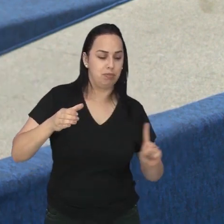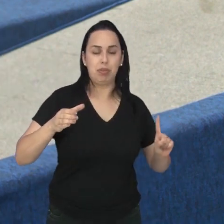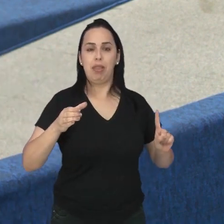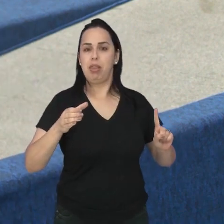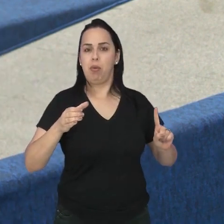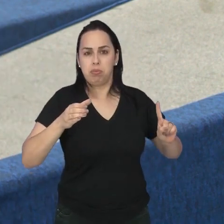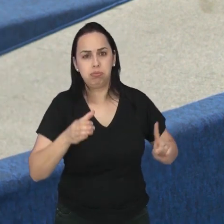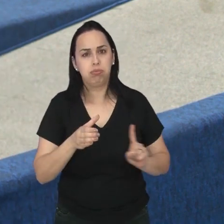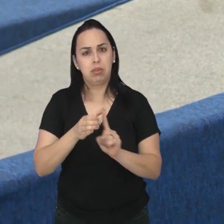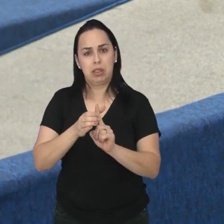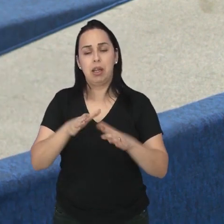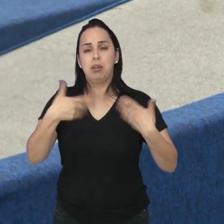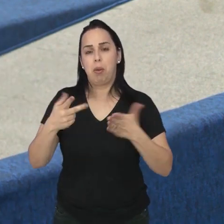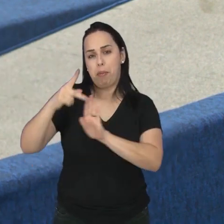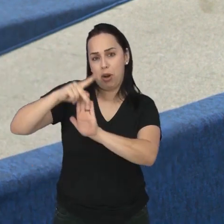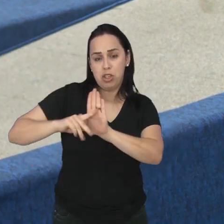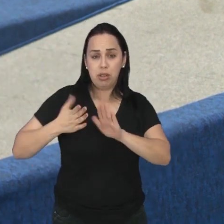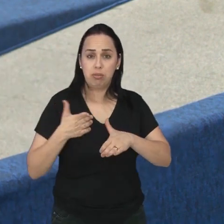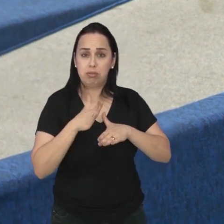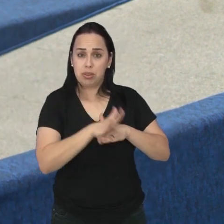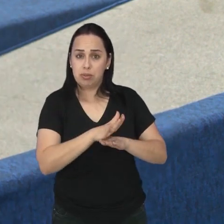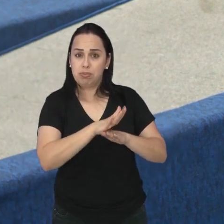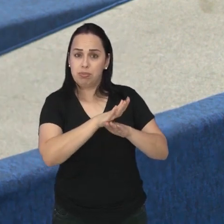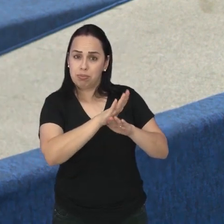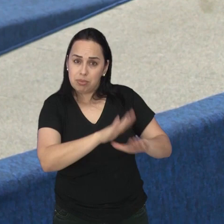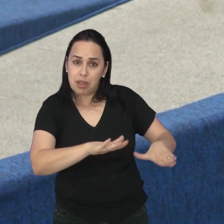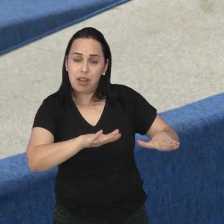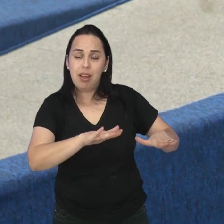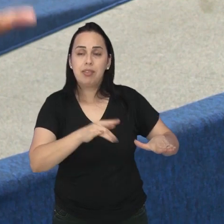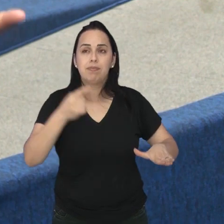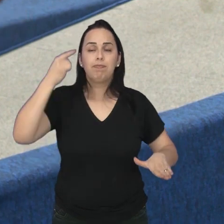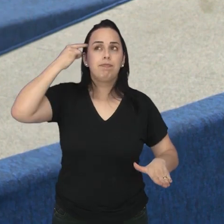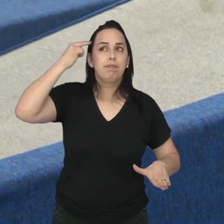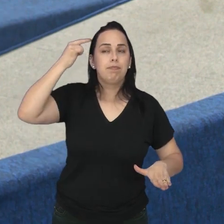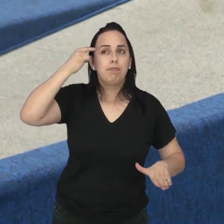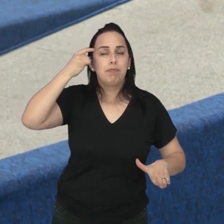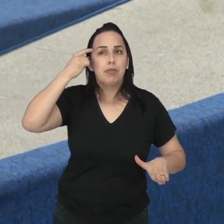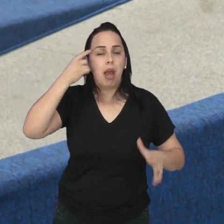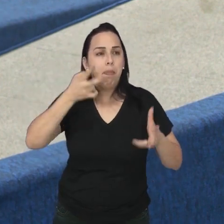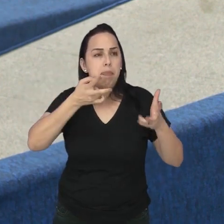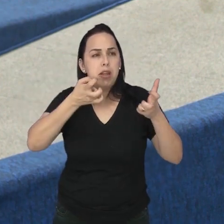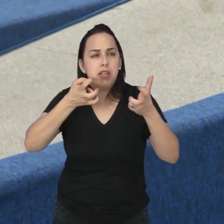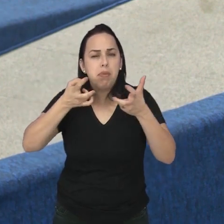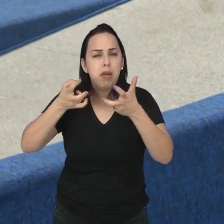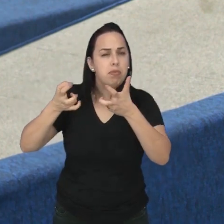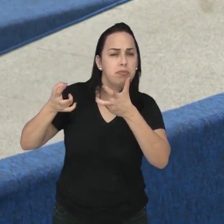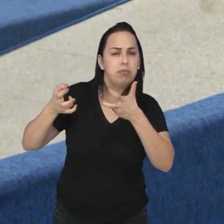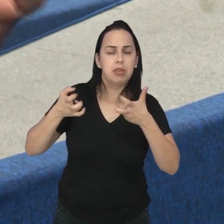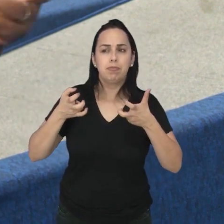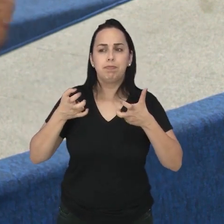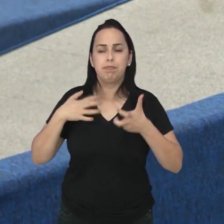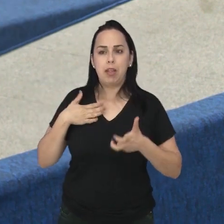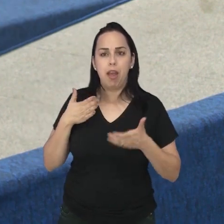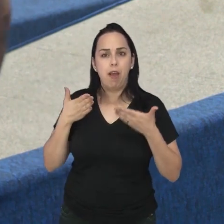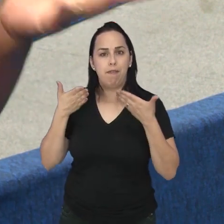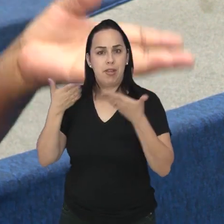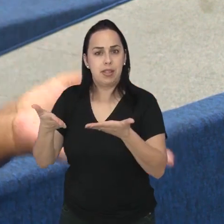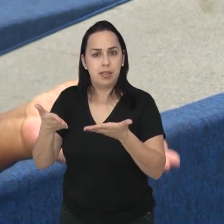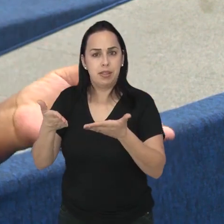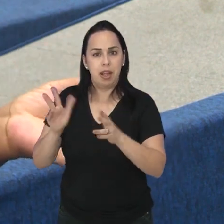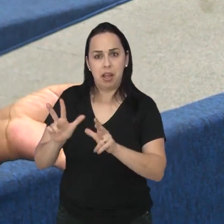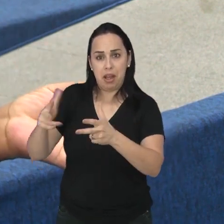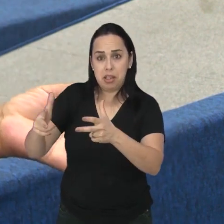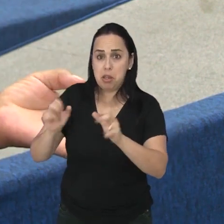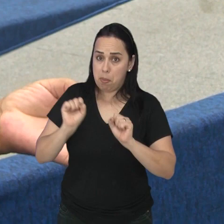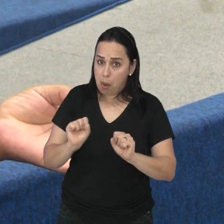que o projeto ajuda muito eles nisso, sabe? Que daí eles passam a perceber, né? Poxa, eu estive lá, mas eu posso